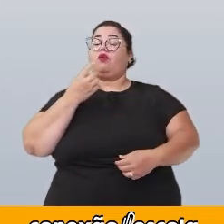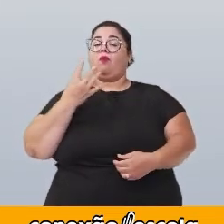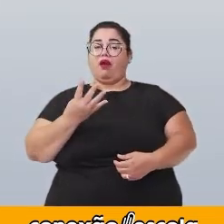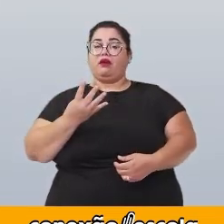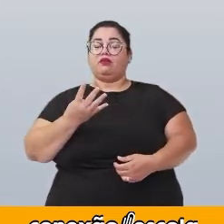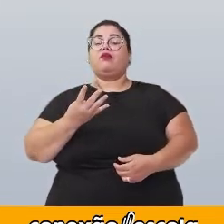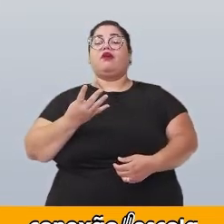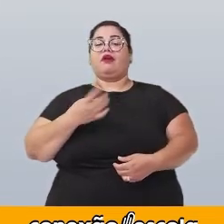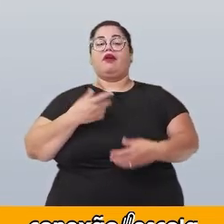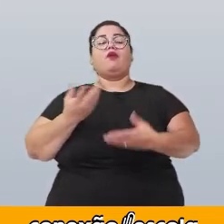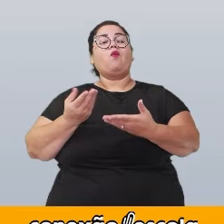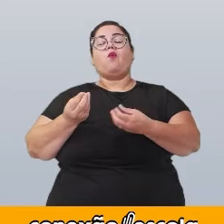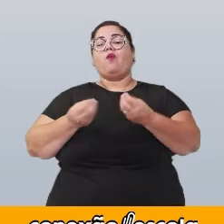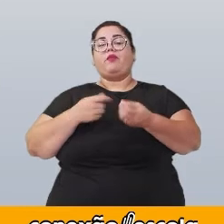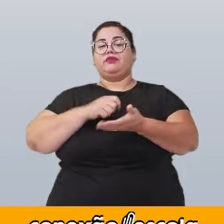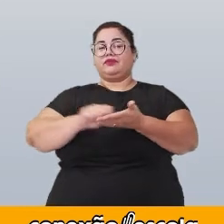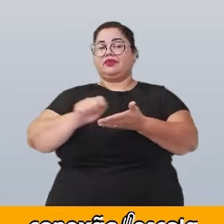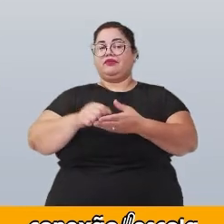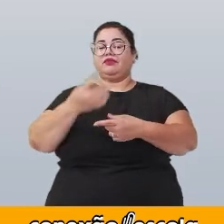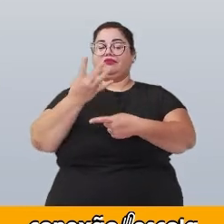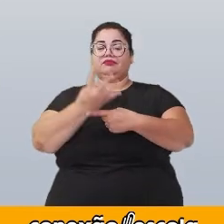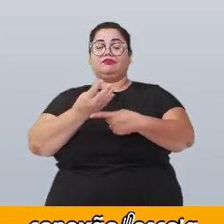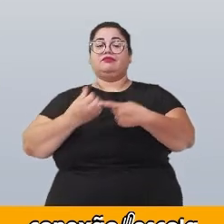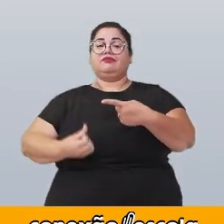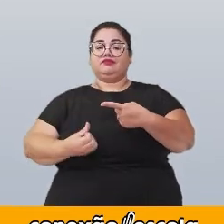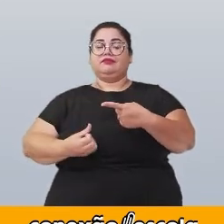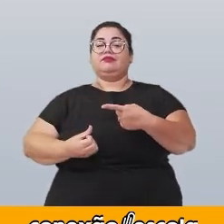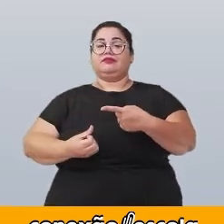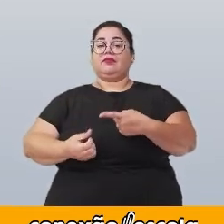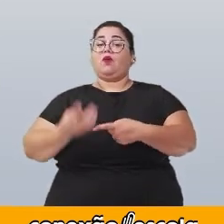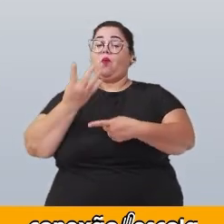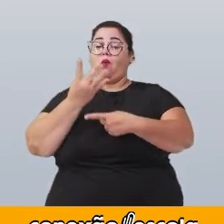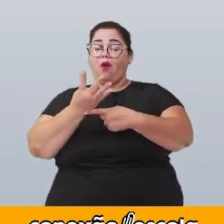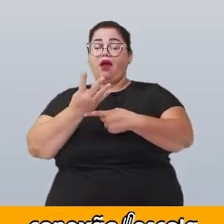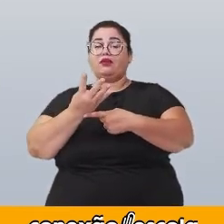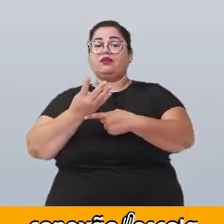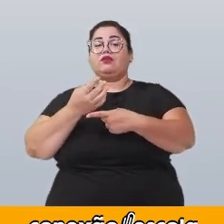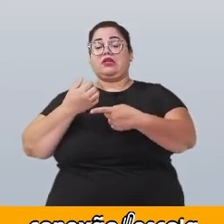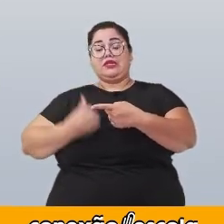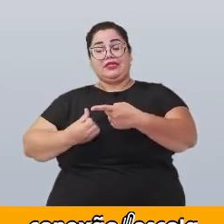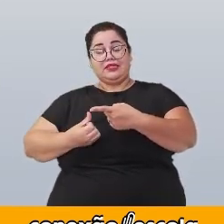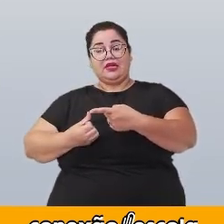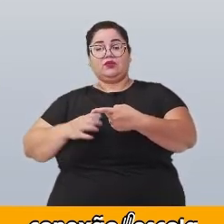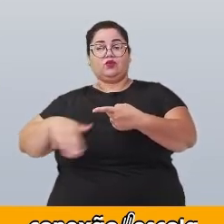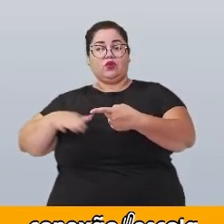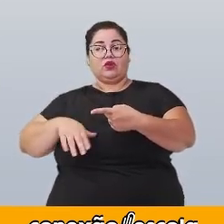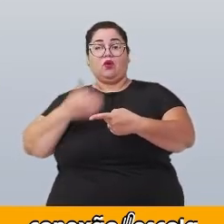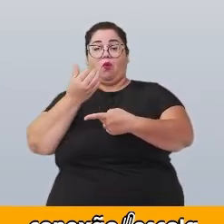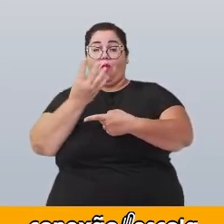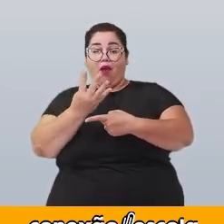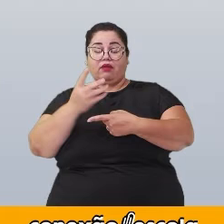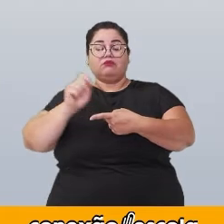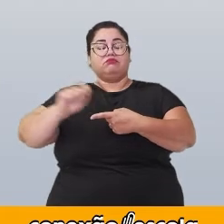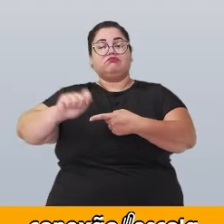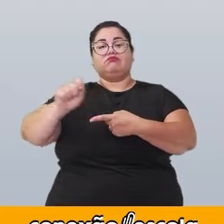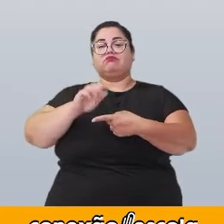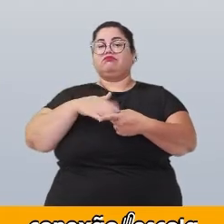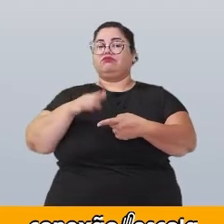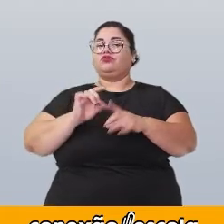eu leio 4/6. 4 partes de 6 que foram pintadas, certo?